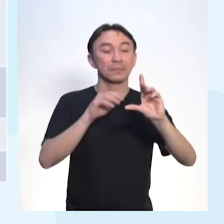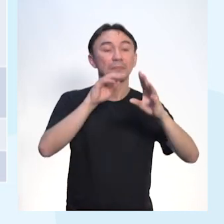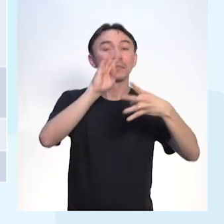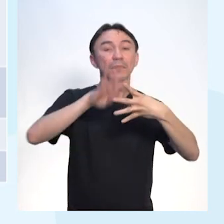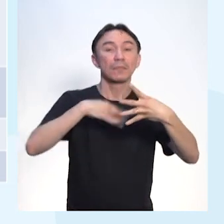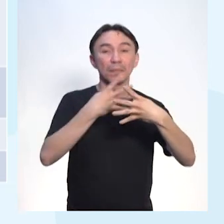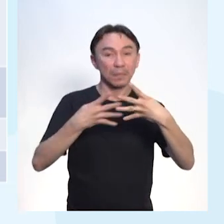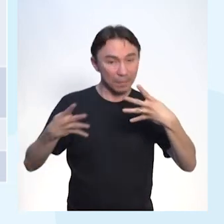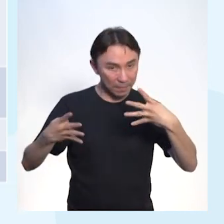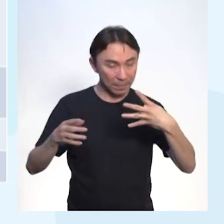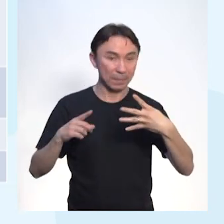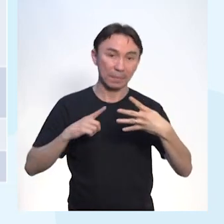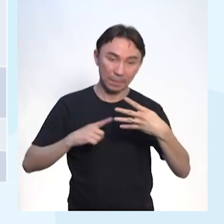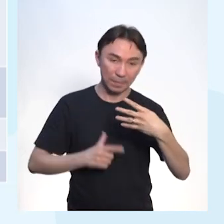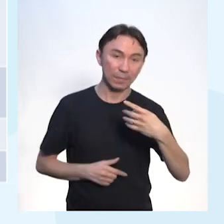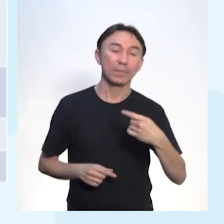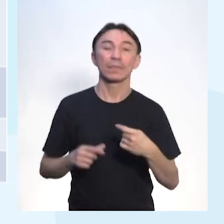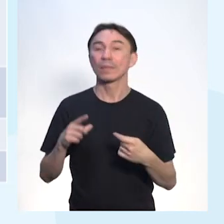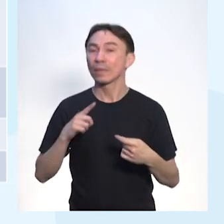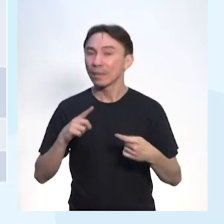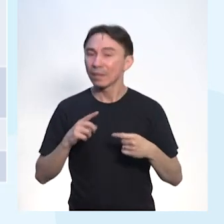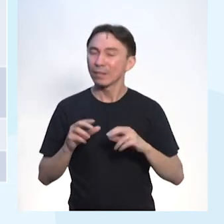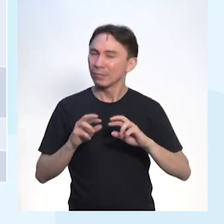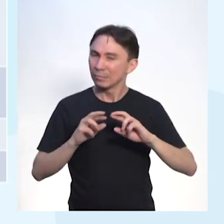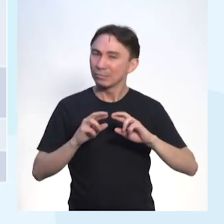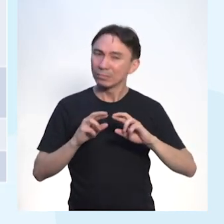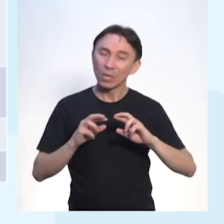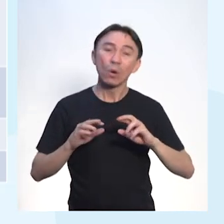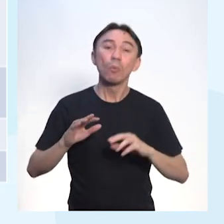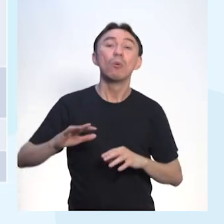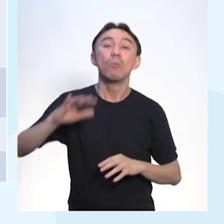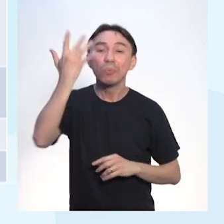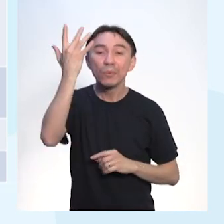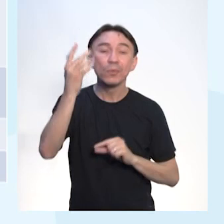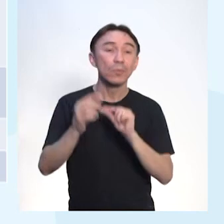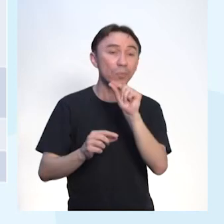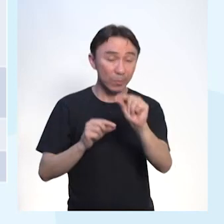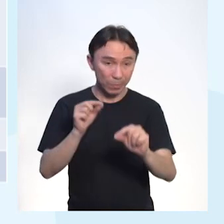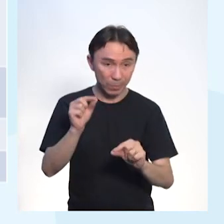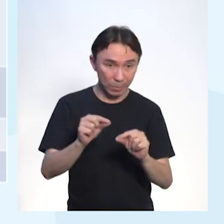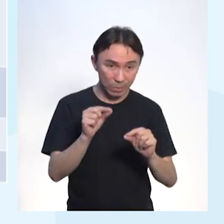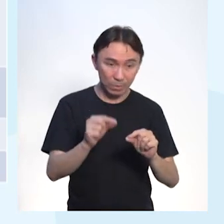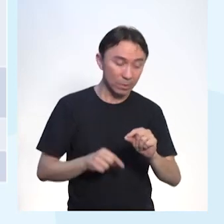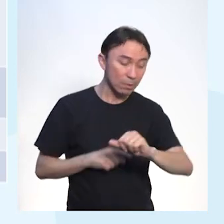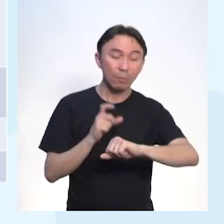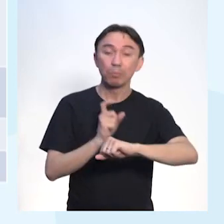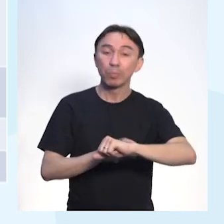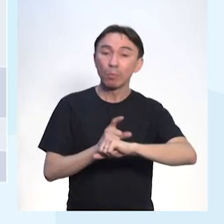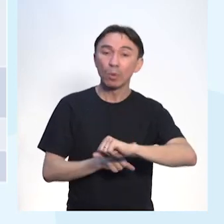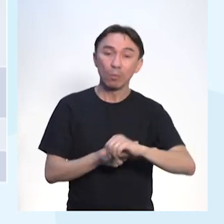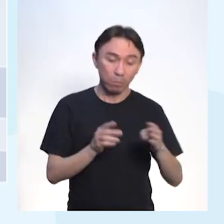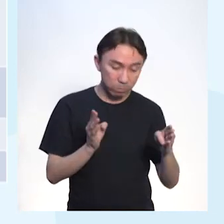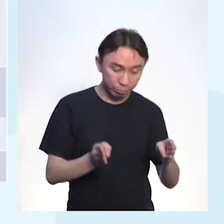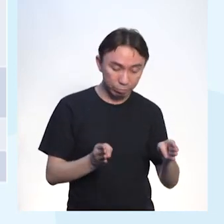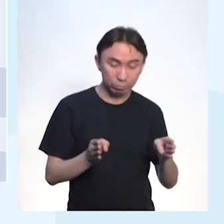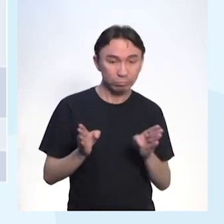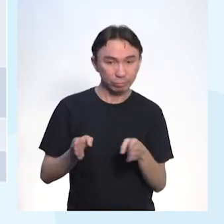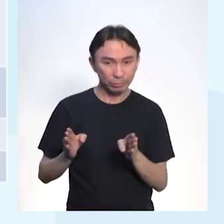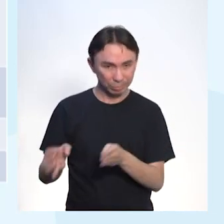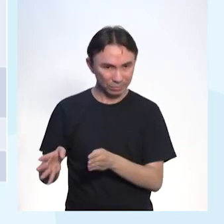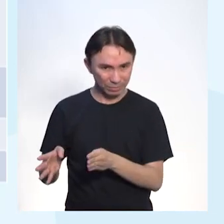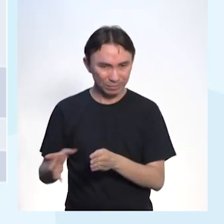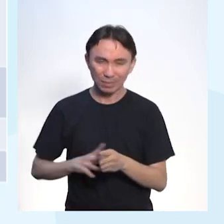nós podemos observar aí os desdobramentos, né, os principais desdobramentos, uma síntese